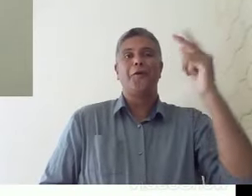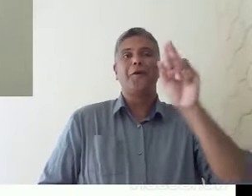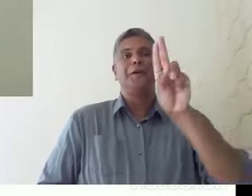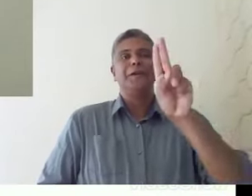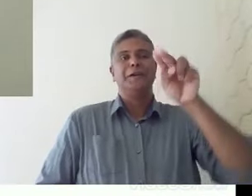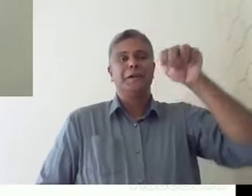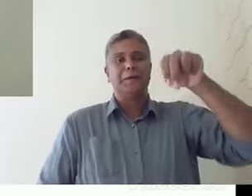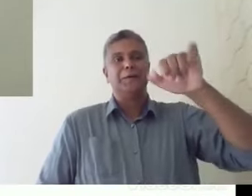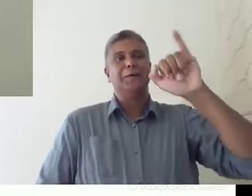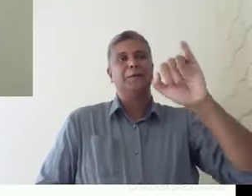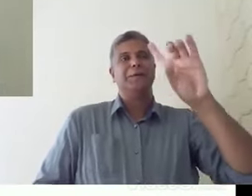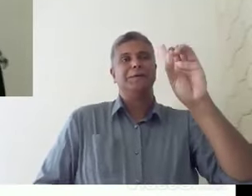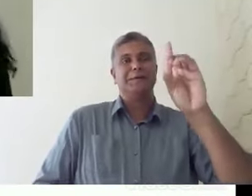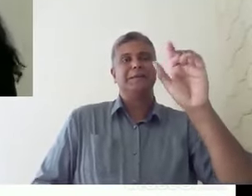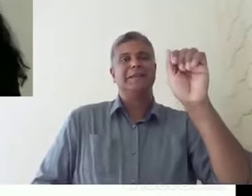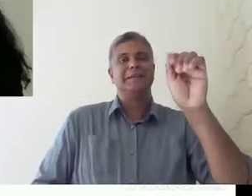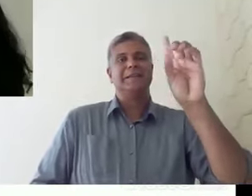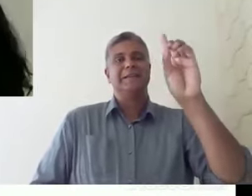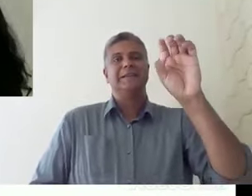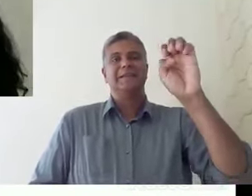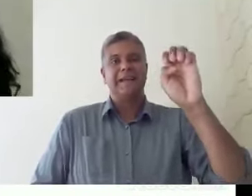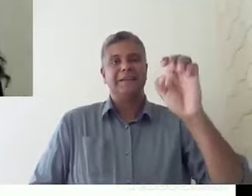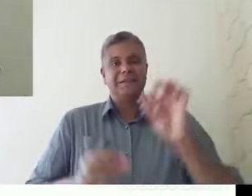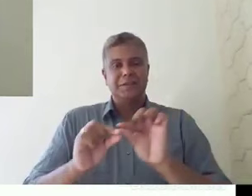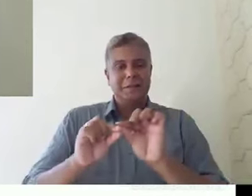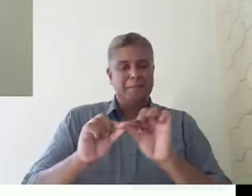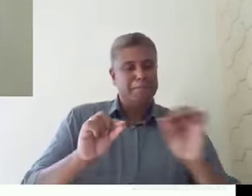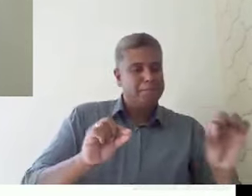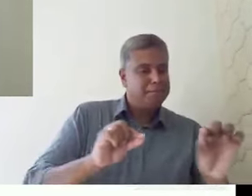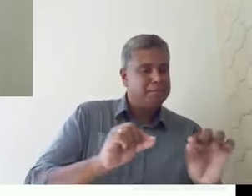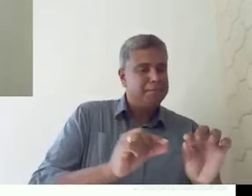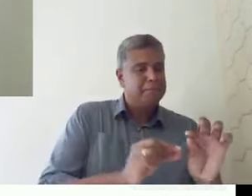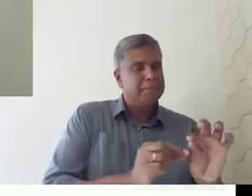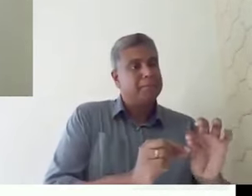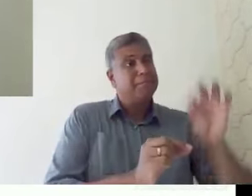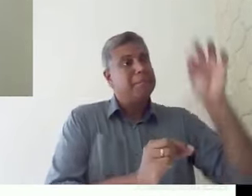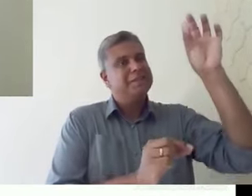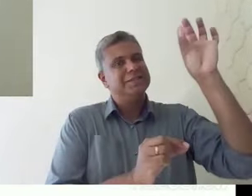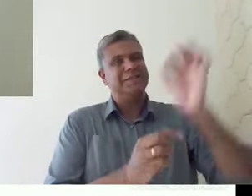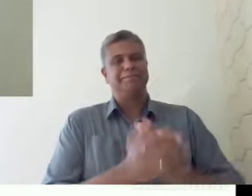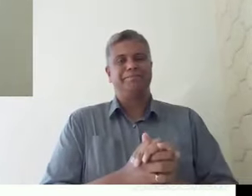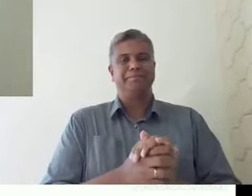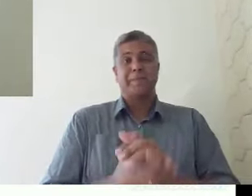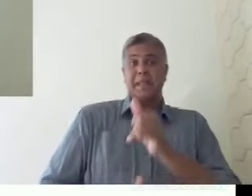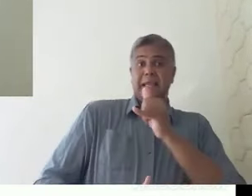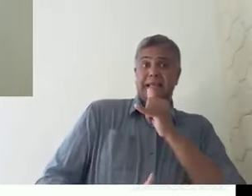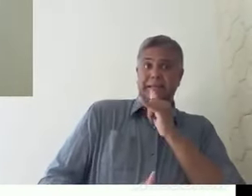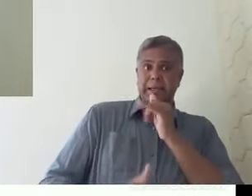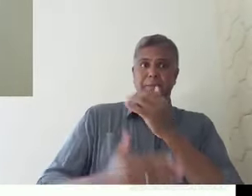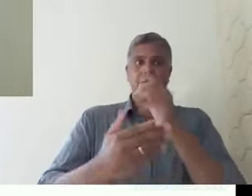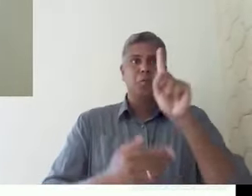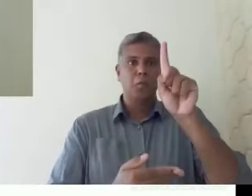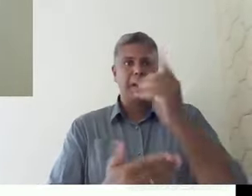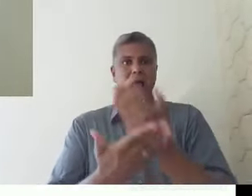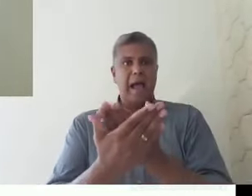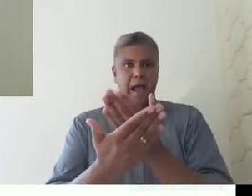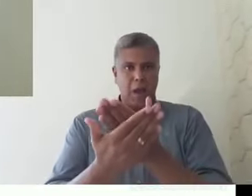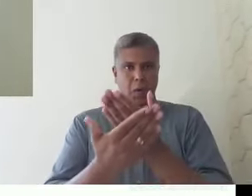medida. Então, vamos dizer que a aula, em média, dura em torno